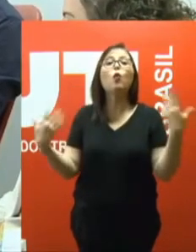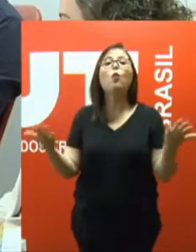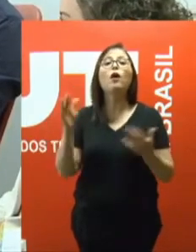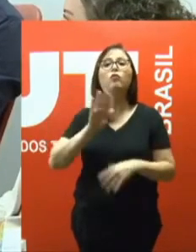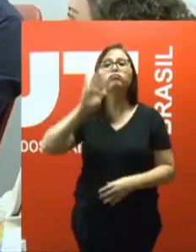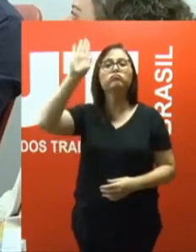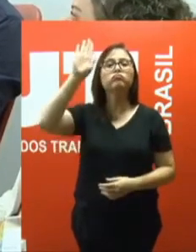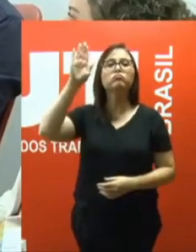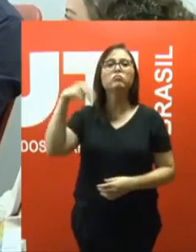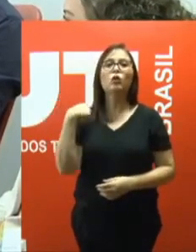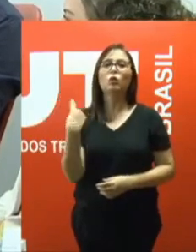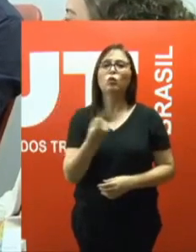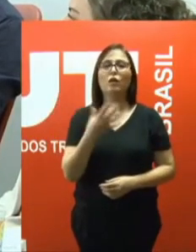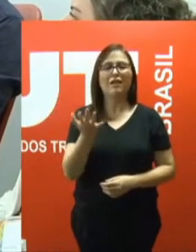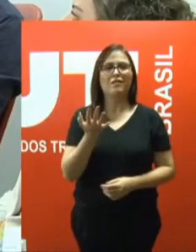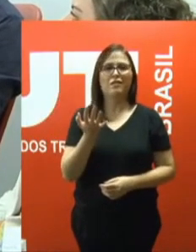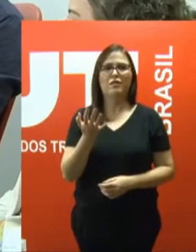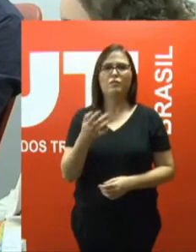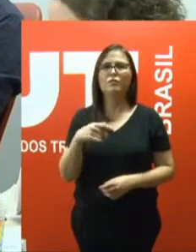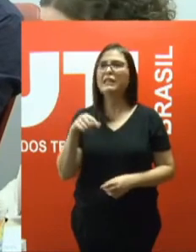tem ninguém,